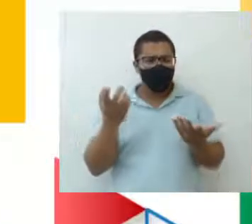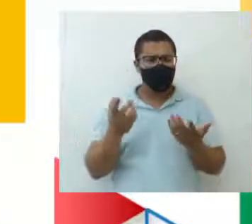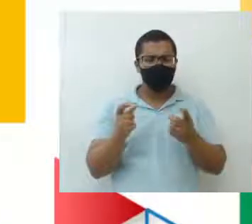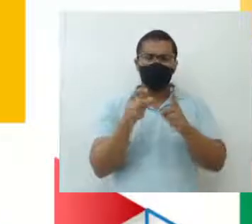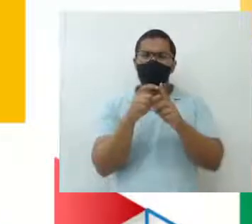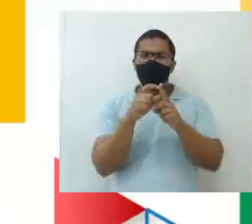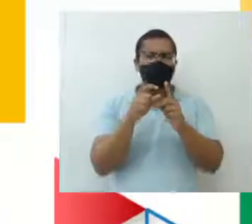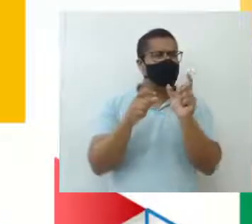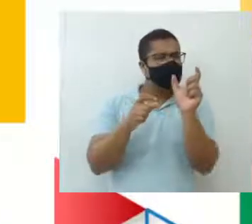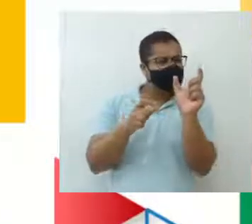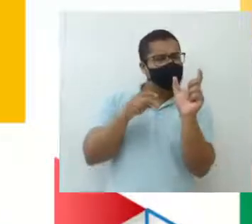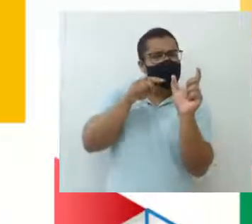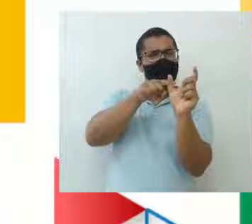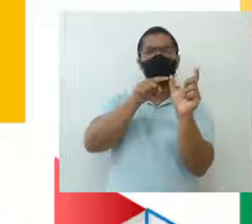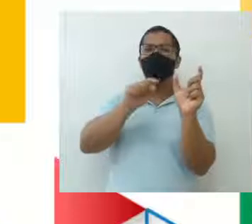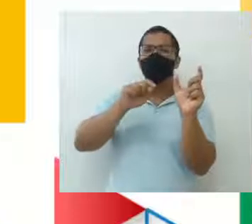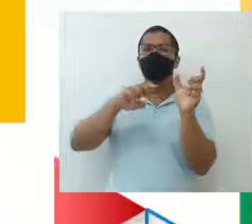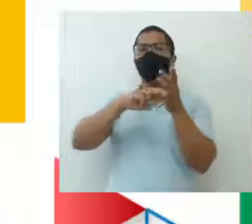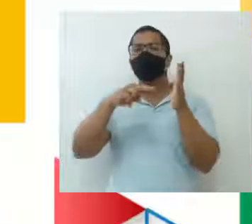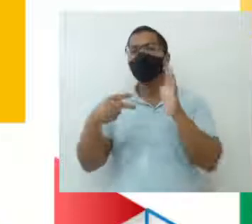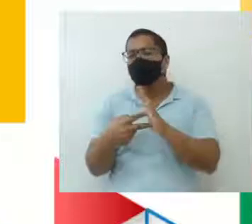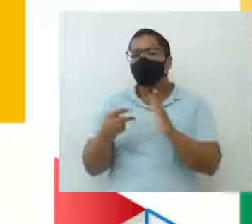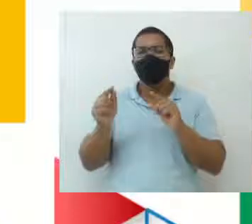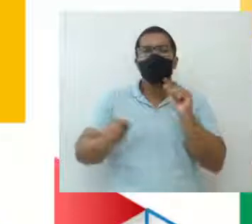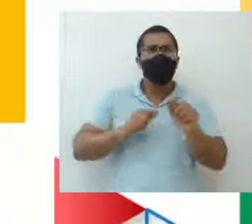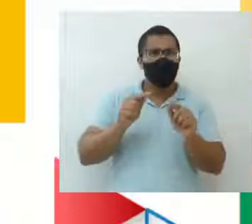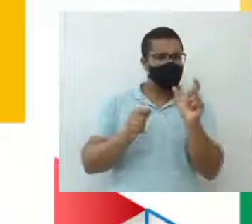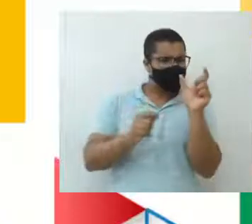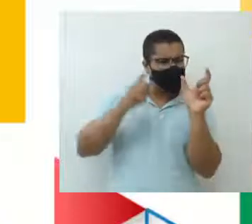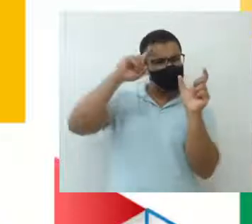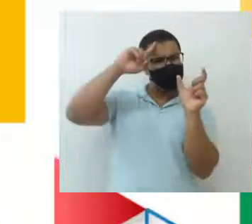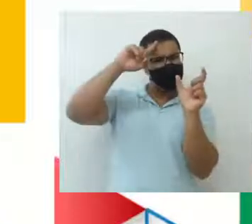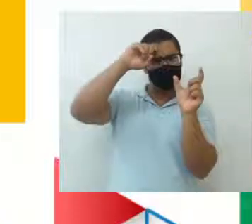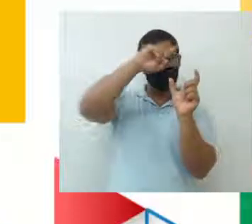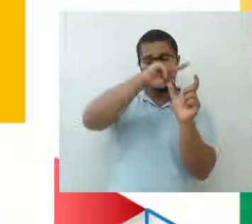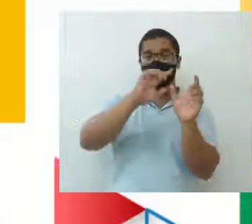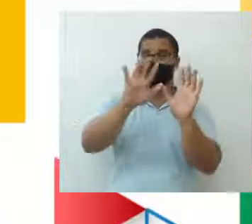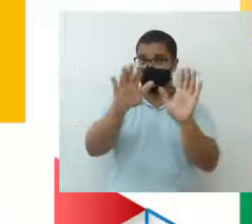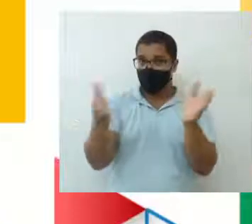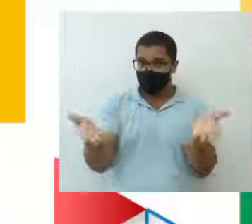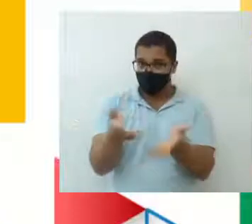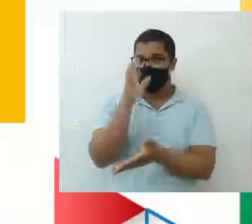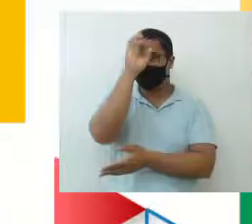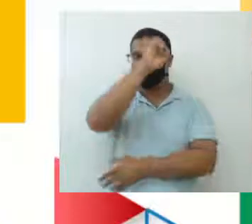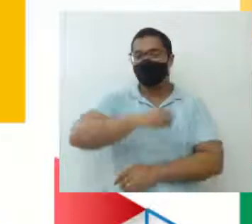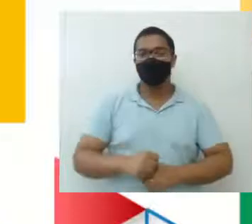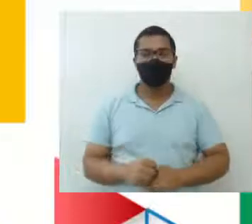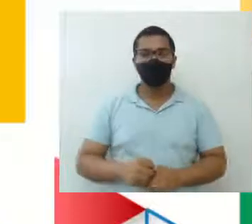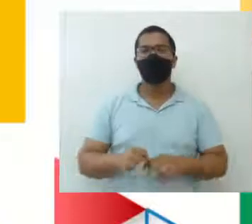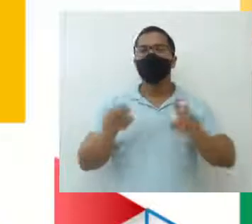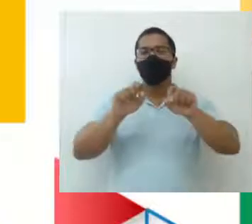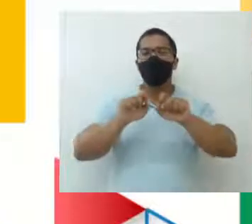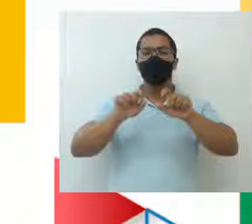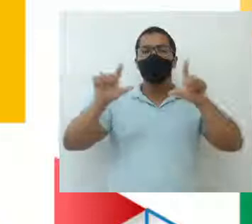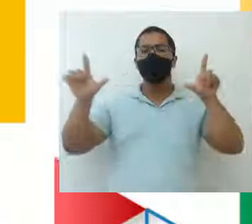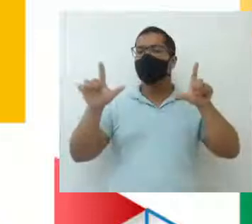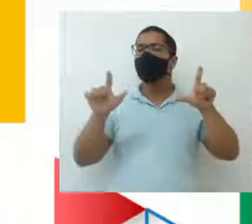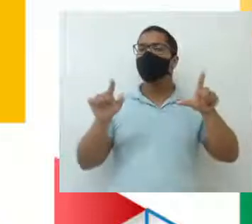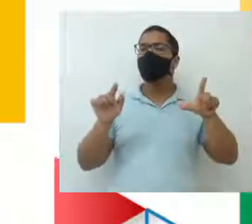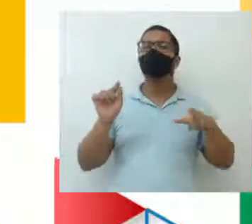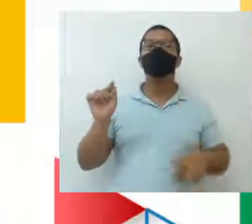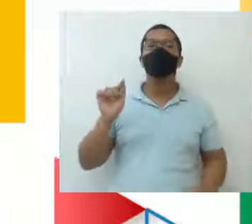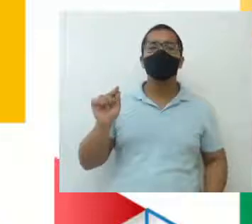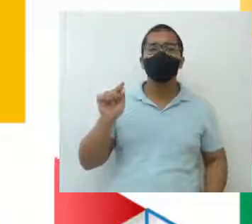a fenomenologia? Que palavra difícil. Então, vamos conhecer. Na tela, nós temos, é um estudo